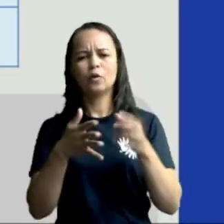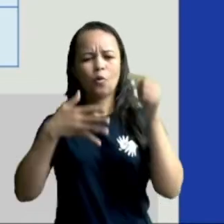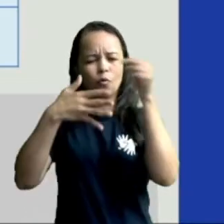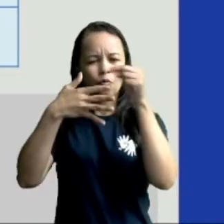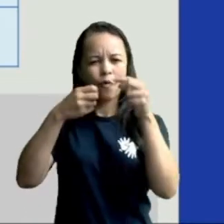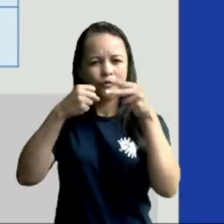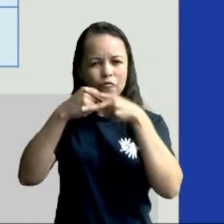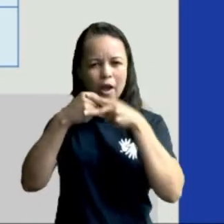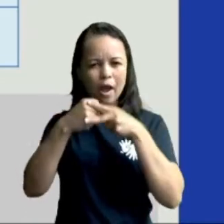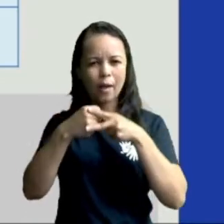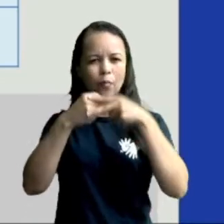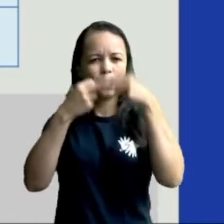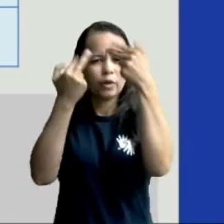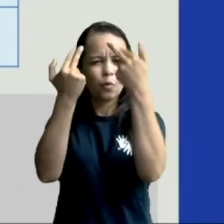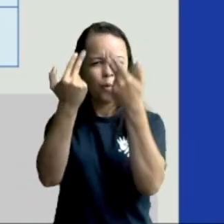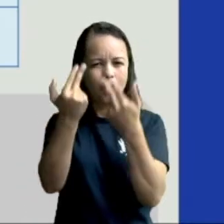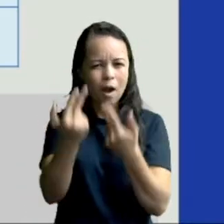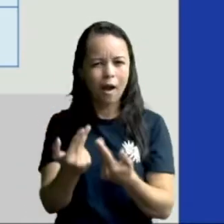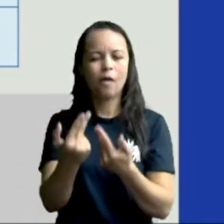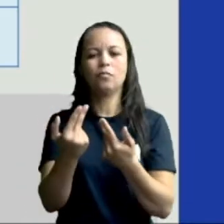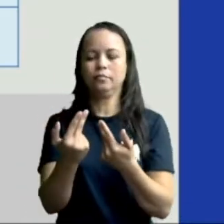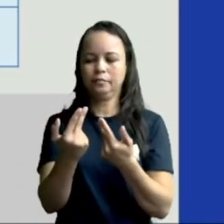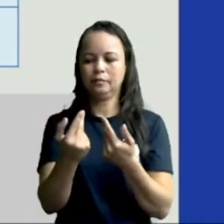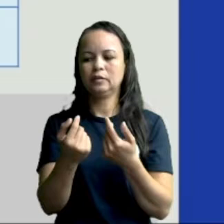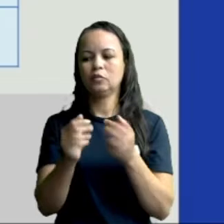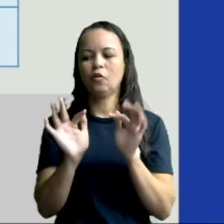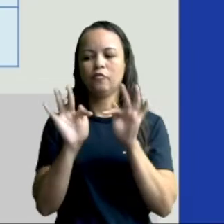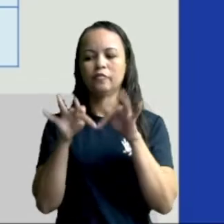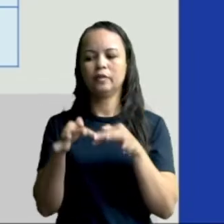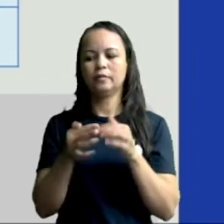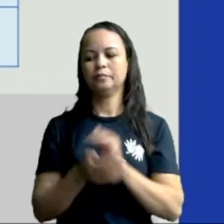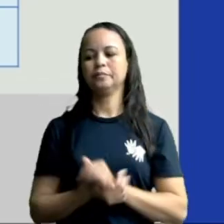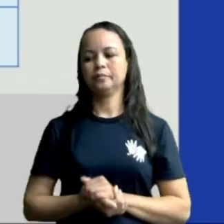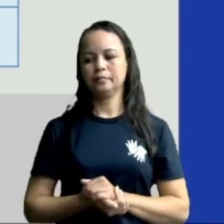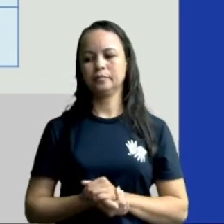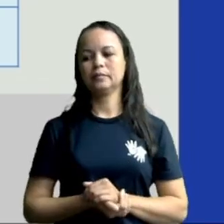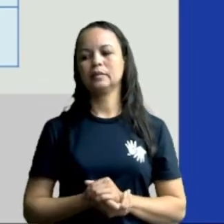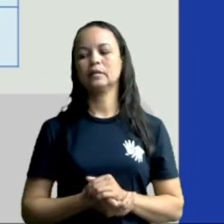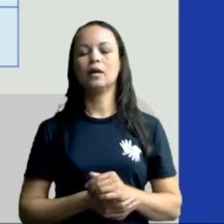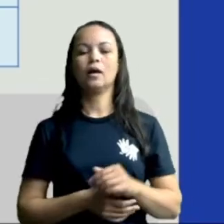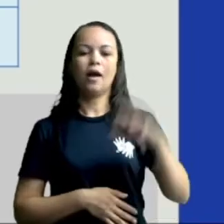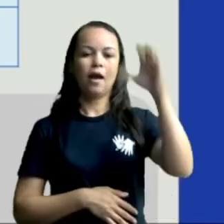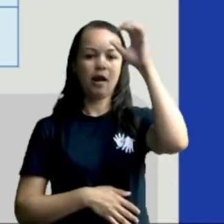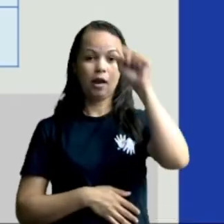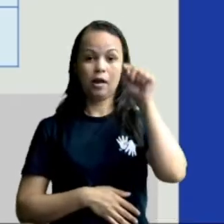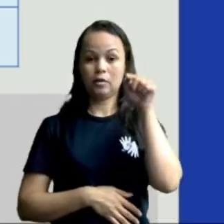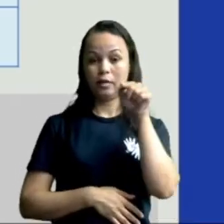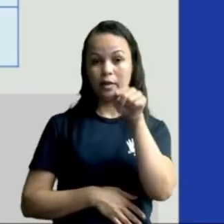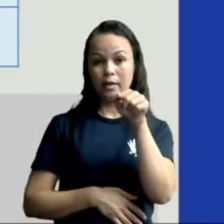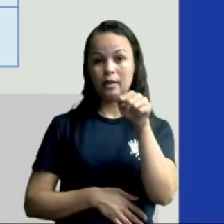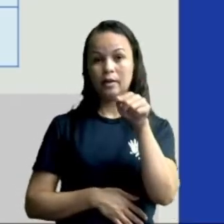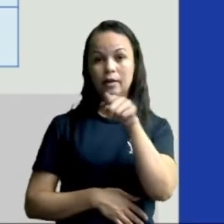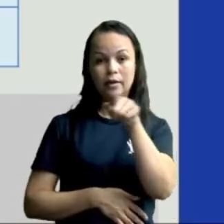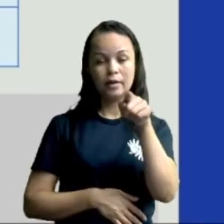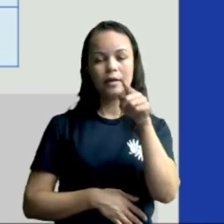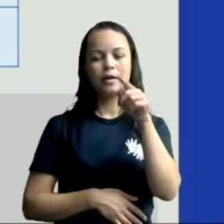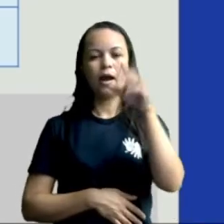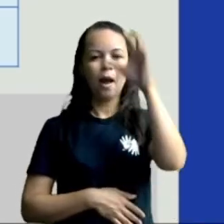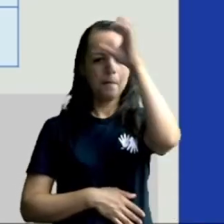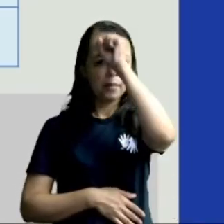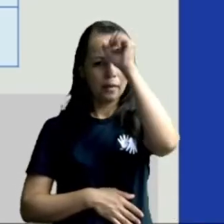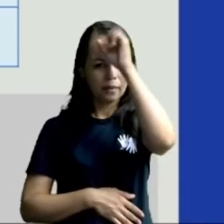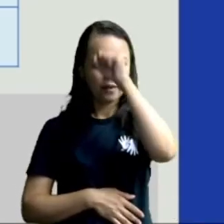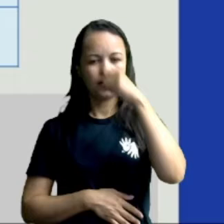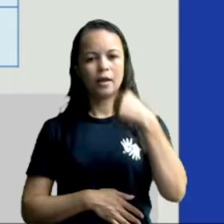que ele é e só acrescenta essa terminação. Yo aprendería, tu